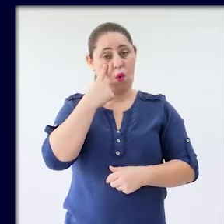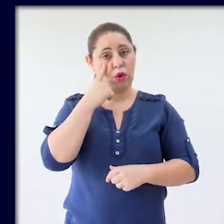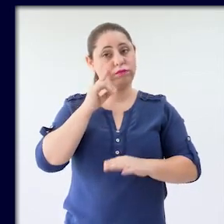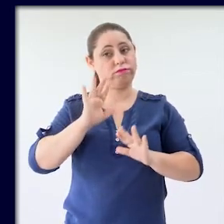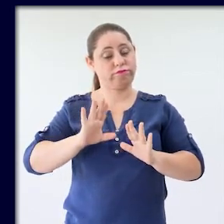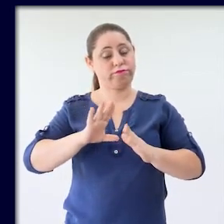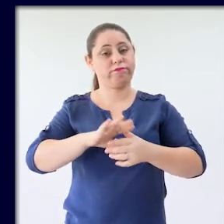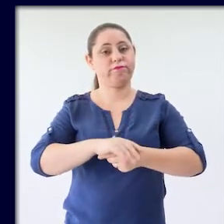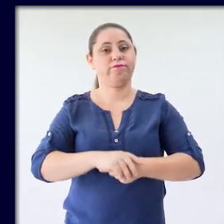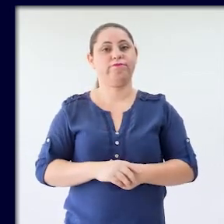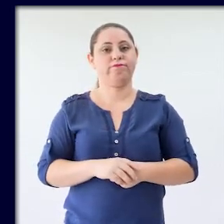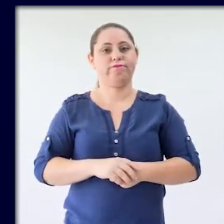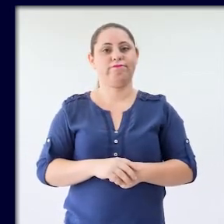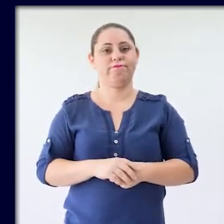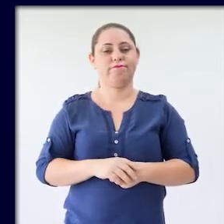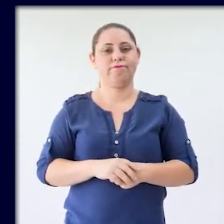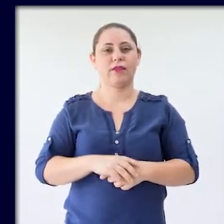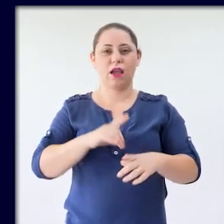Veja bem,